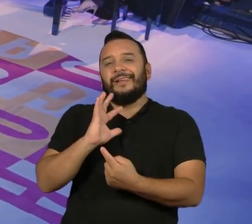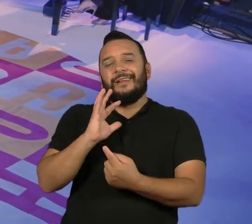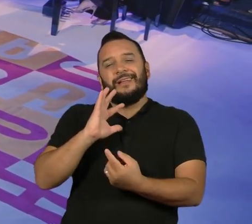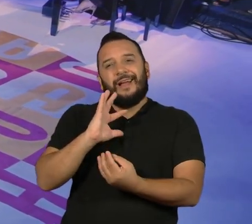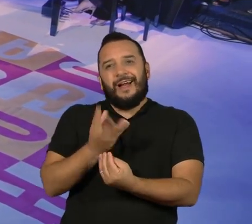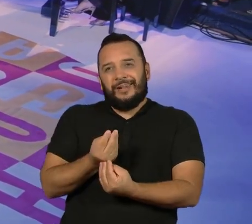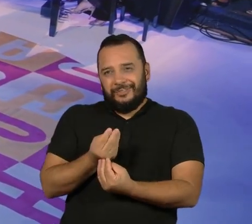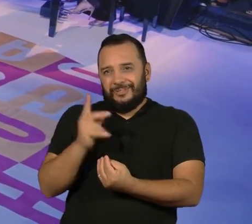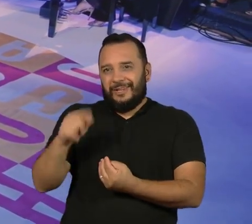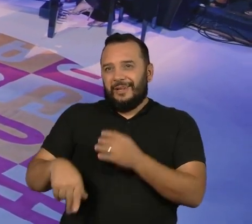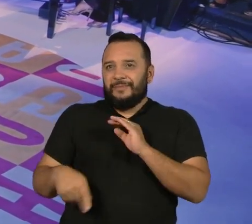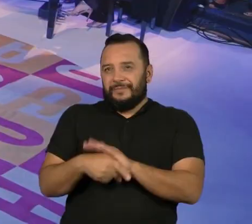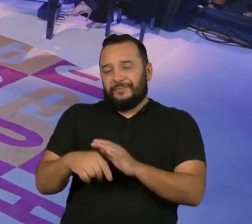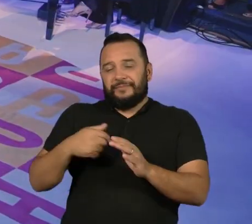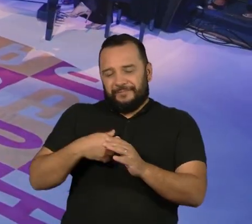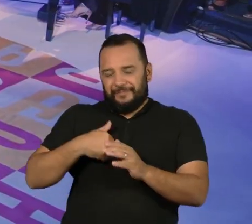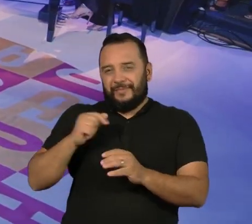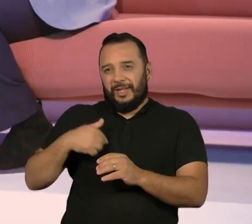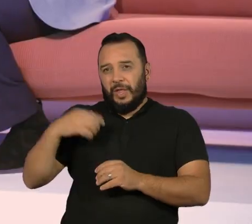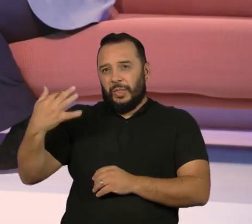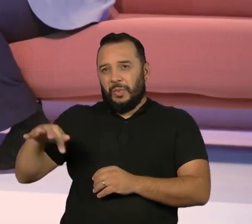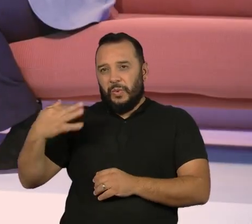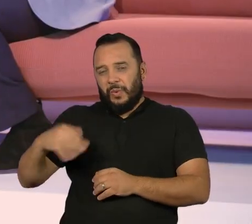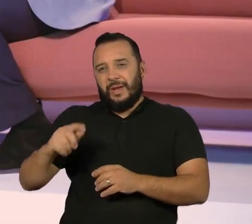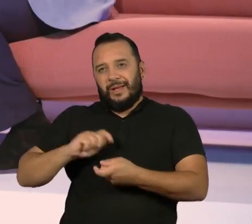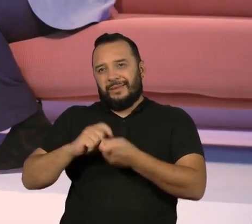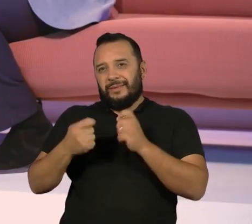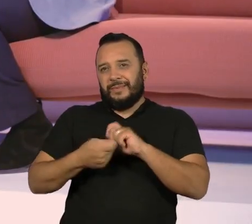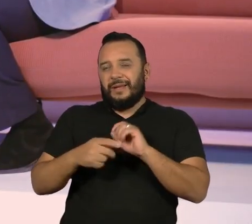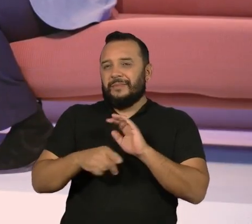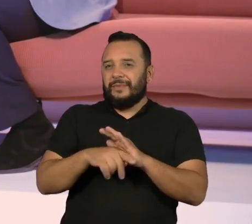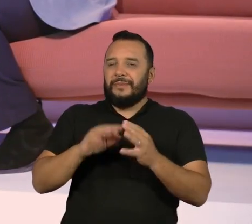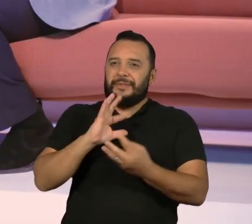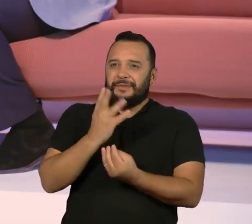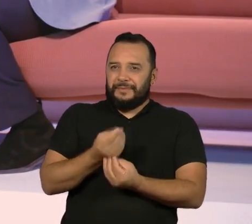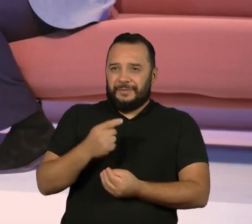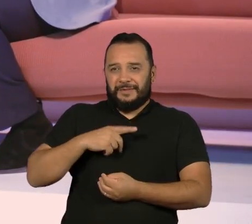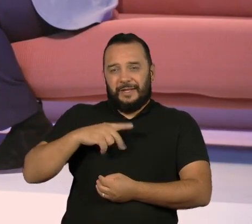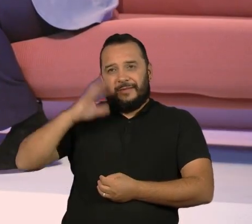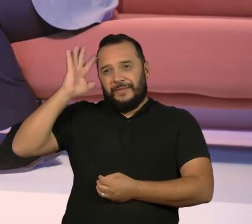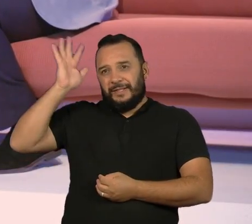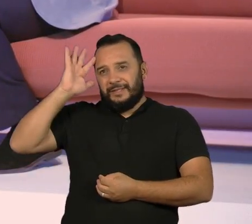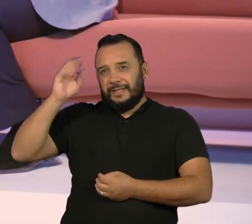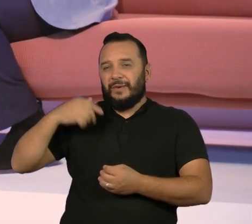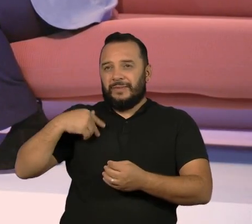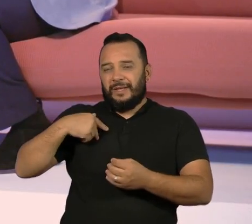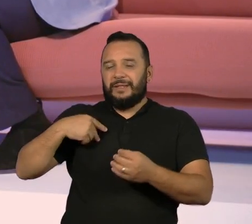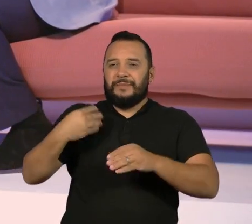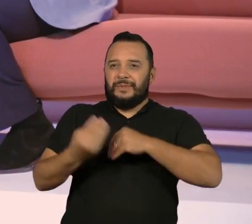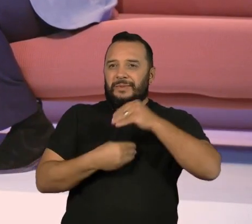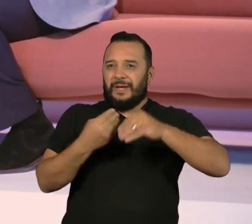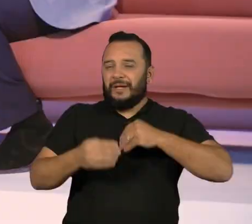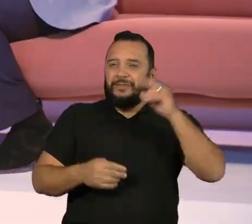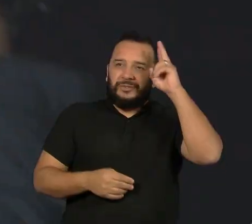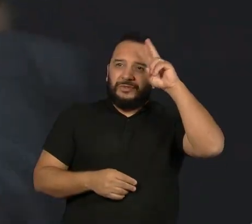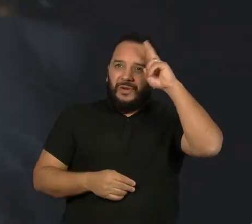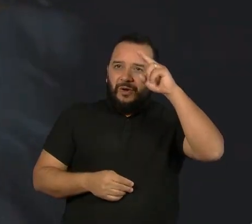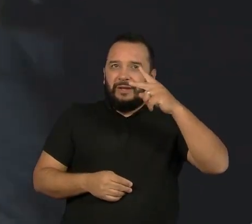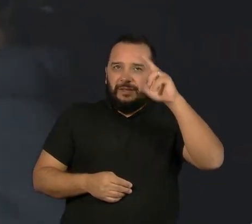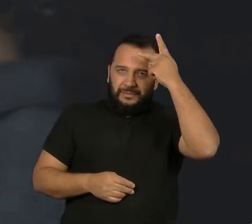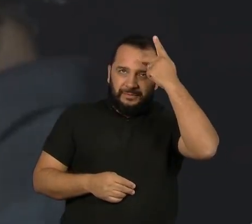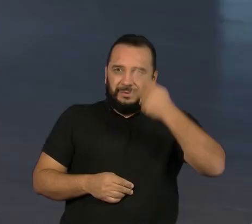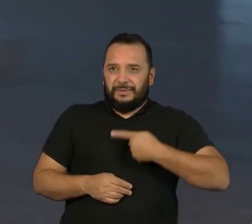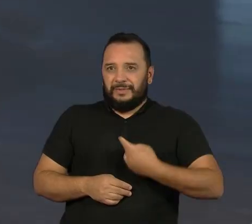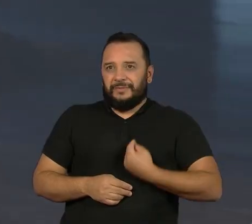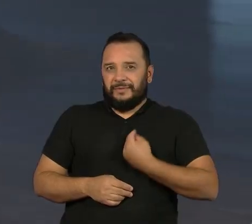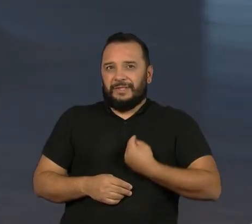é a transformação da dor em arte. É uma história de autoficção, onde eu misturo histórias pessoais e histórias ficcionais, escrita